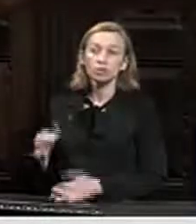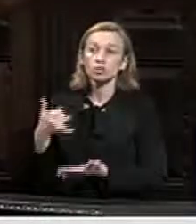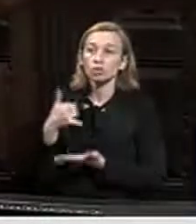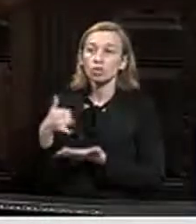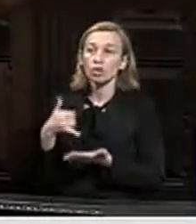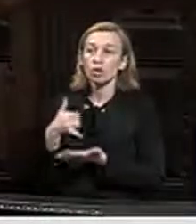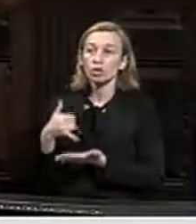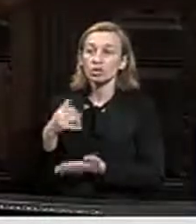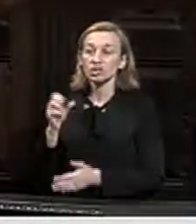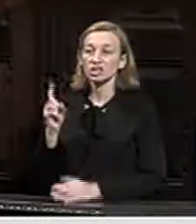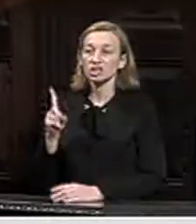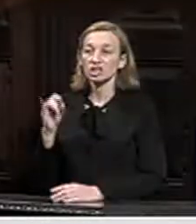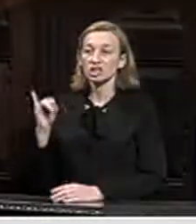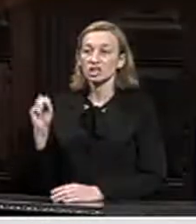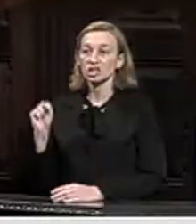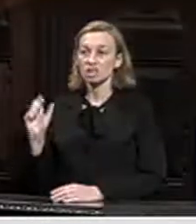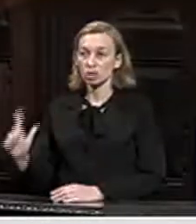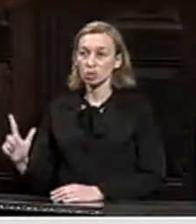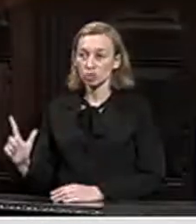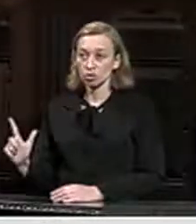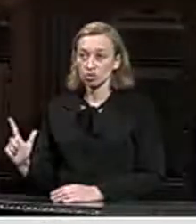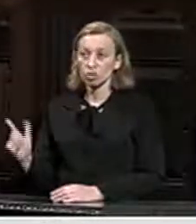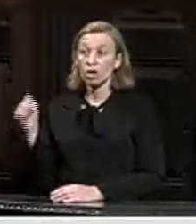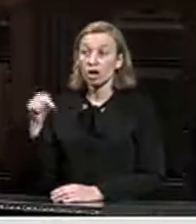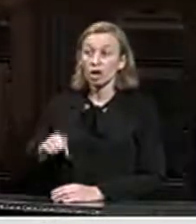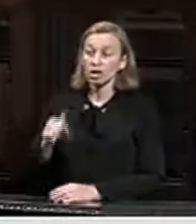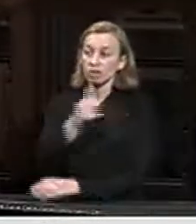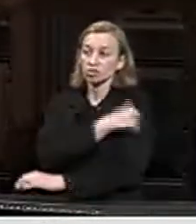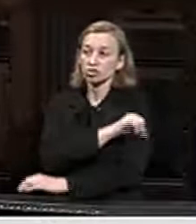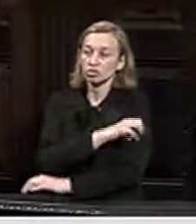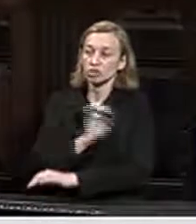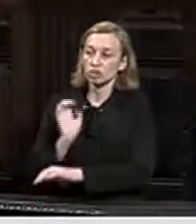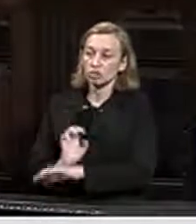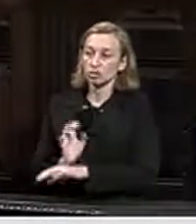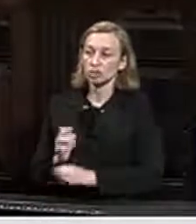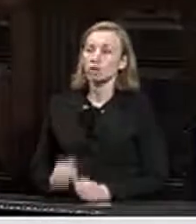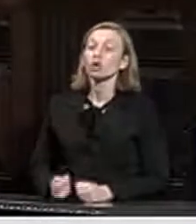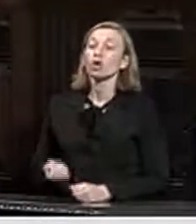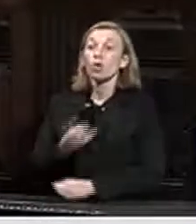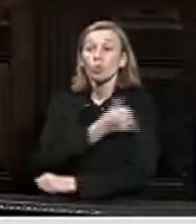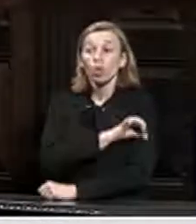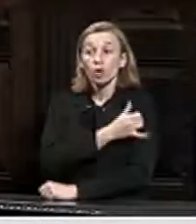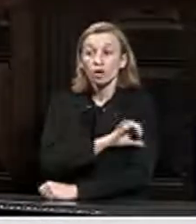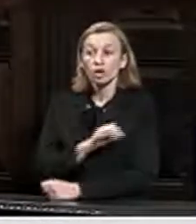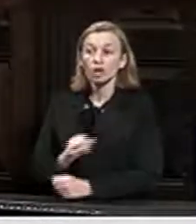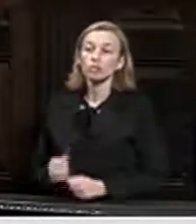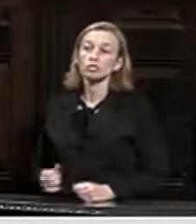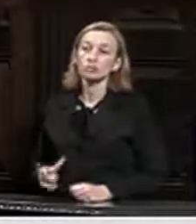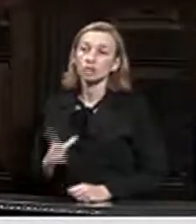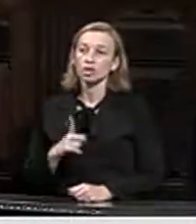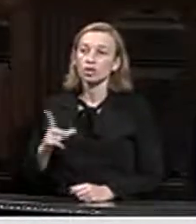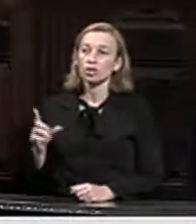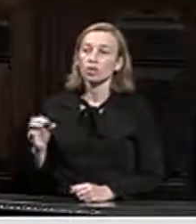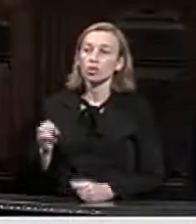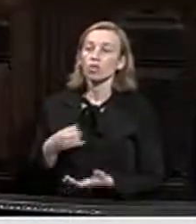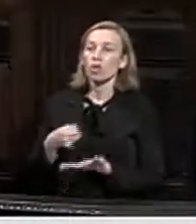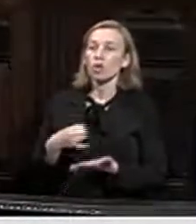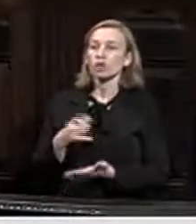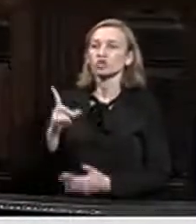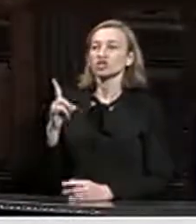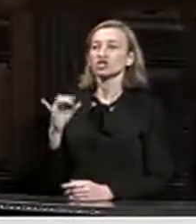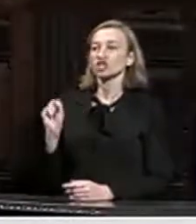do ICMS do óleo diesel aqui no estado do Rio de Janeiro. O Rio de Janeiro tinha o óleo diesel mais caro do